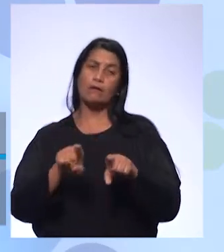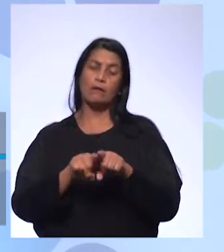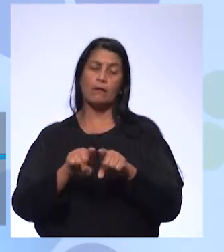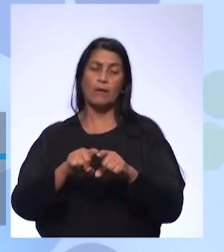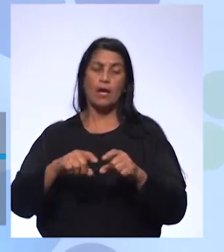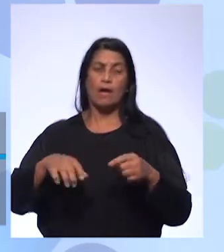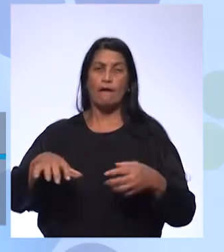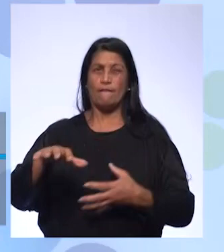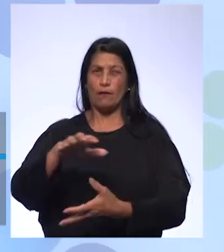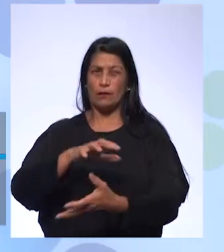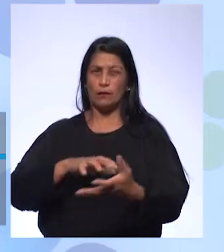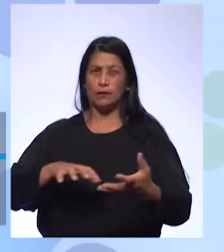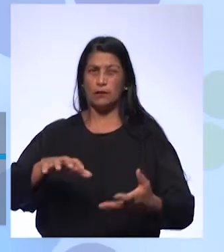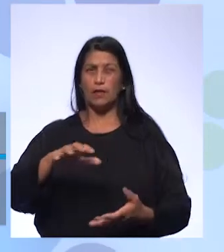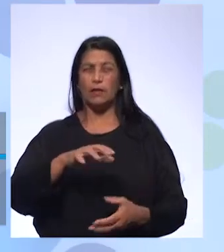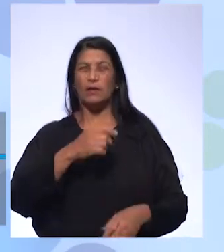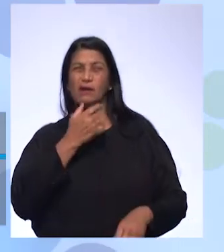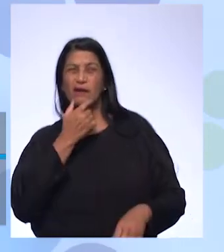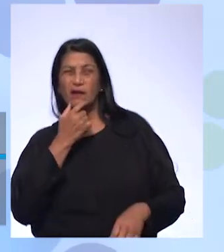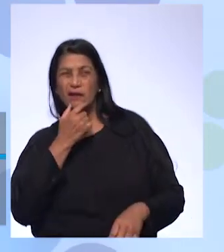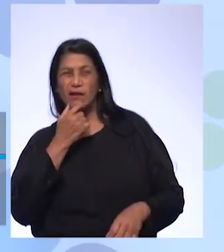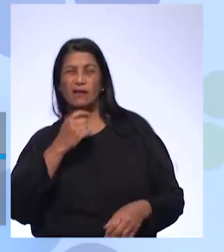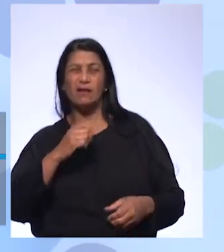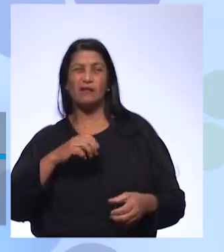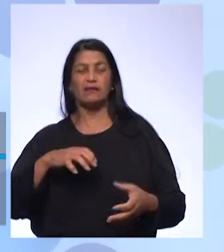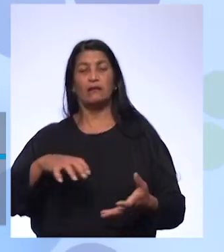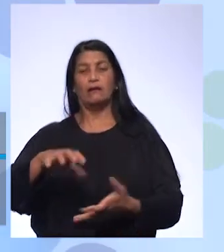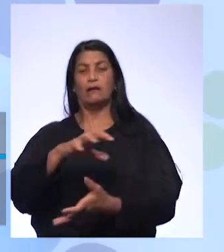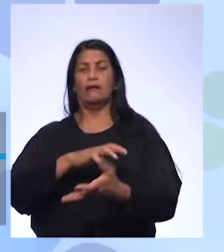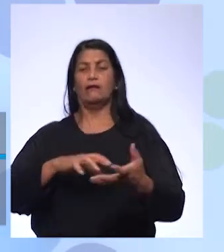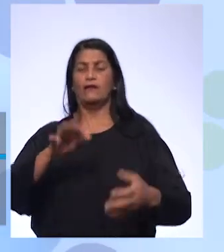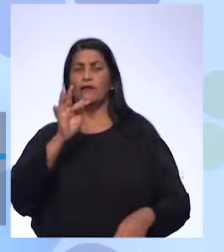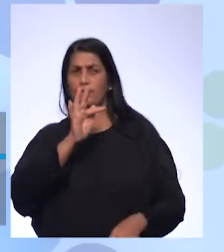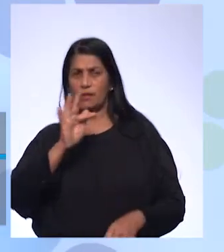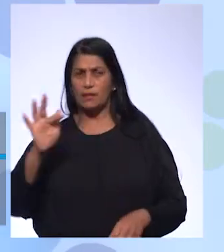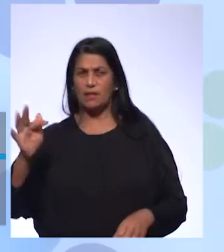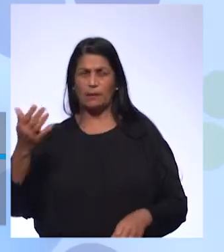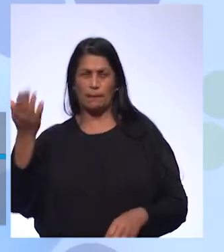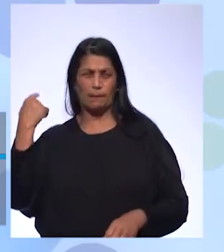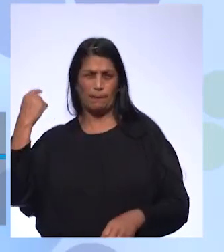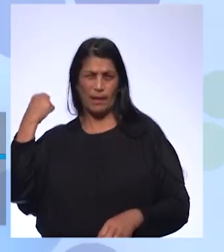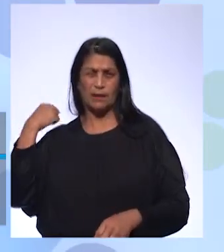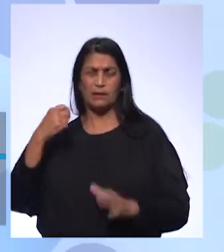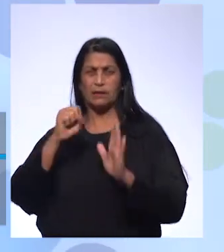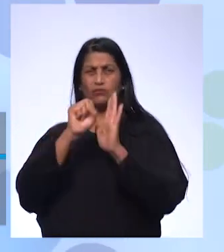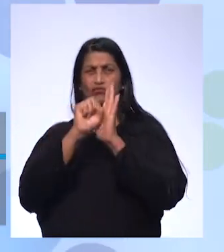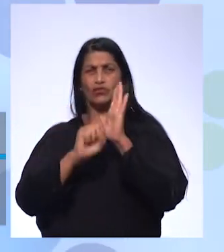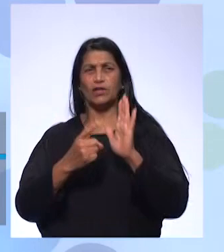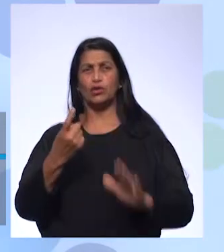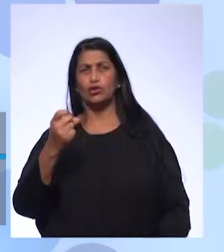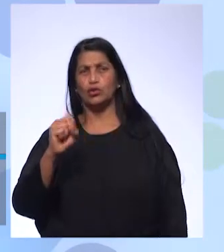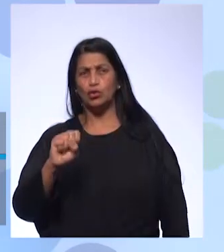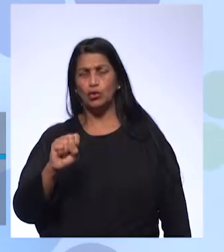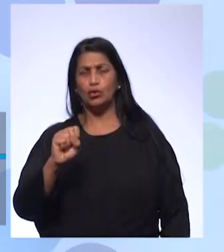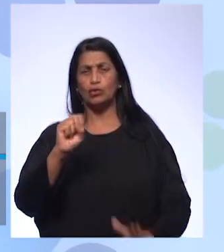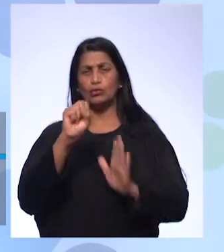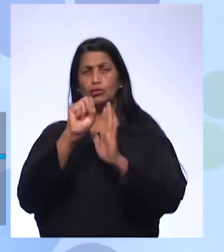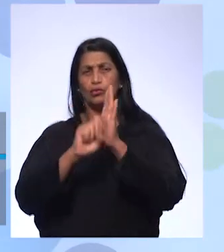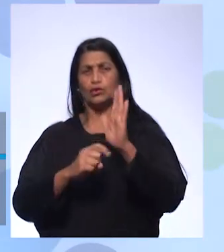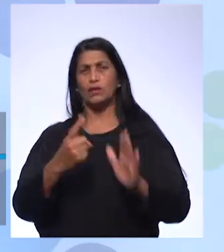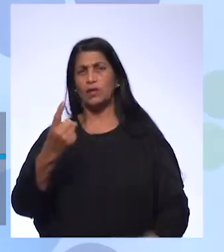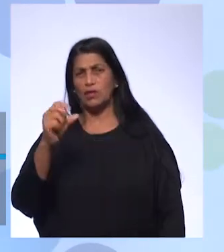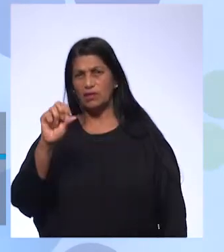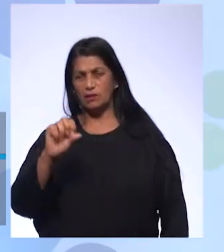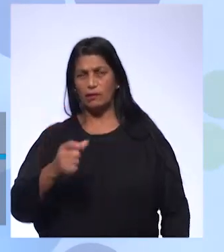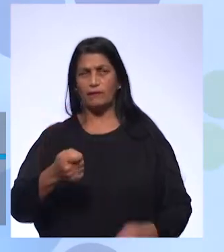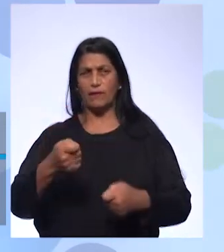Industrial, aliás, desde a Revolução Inglesa, desde a Revolução Francesa, século XVIII, século XIX, o